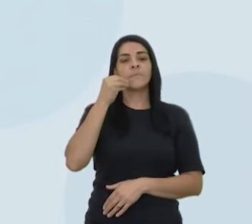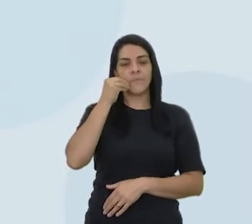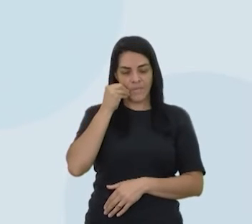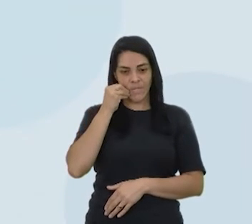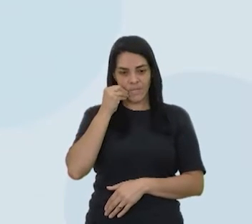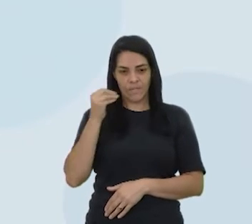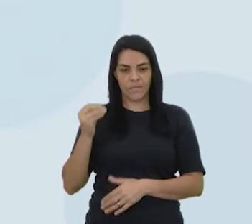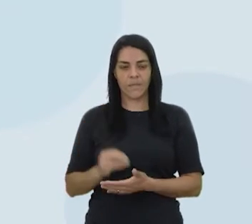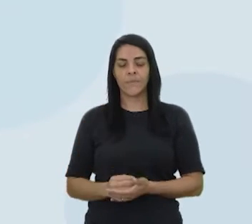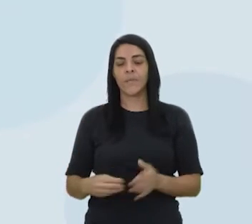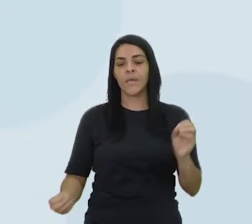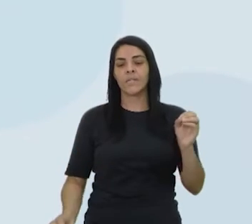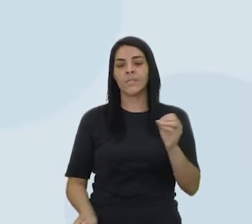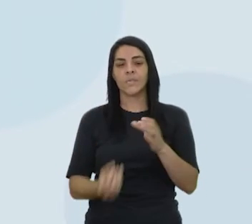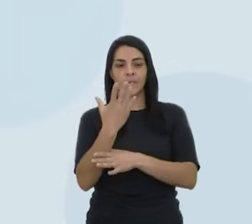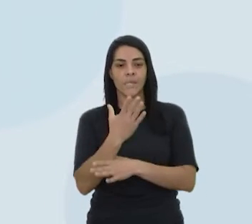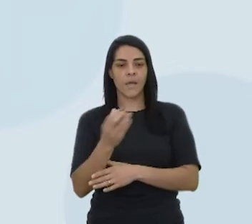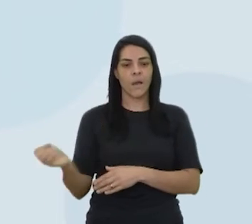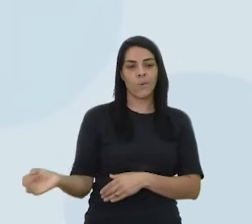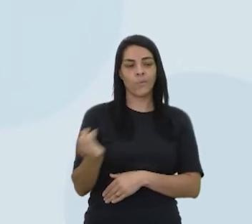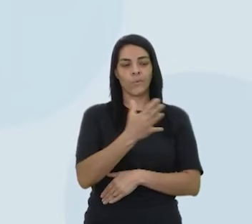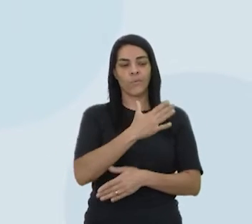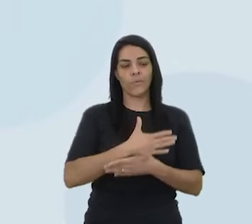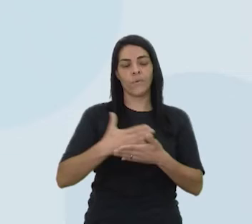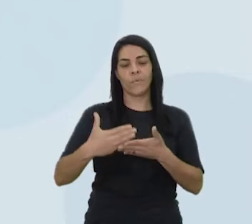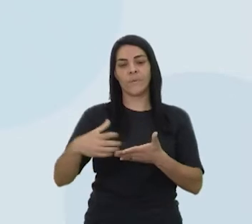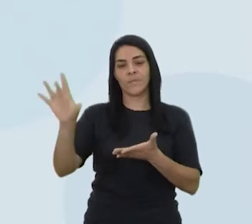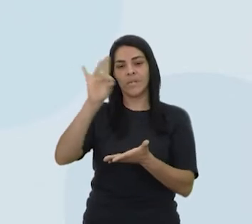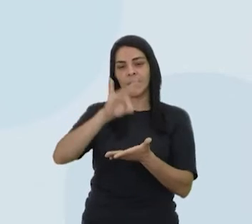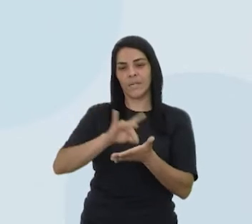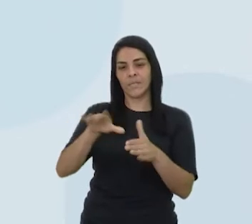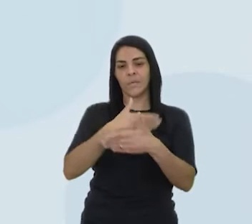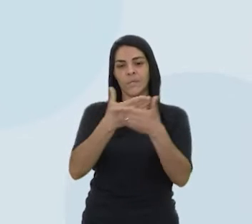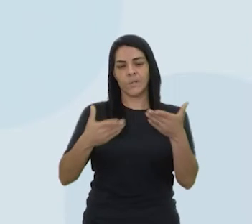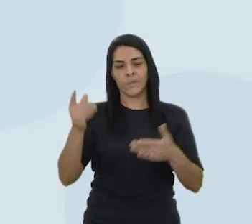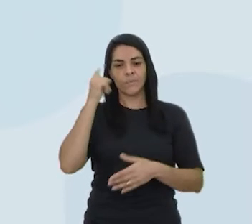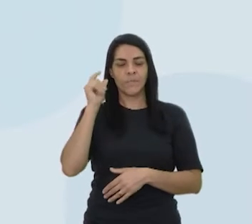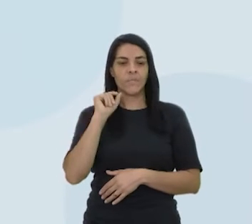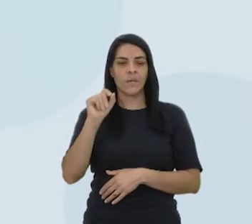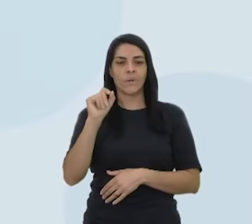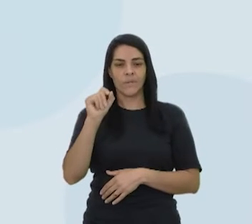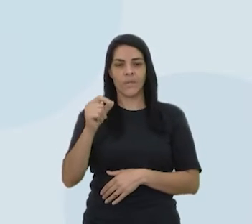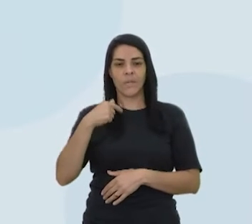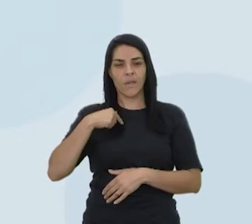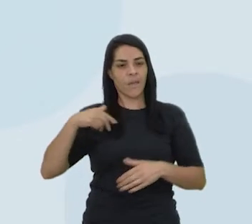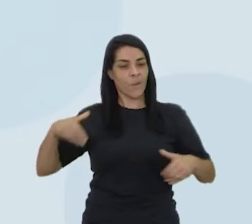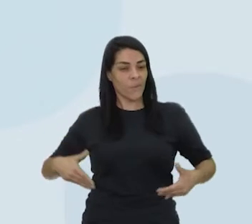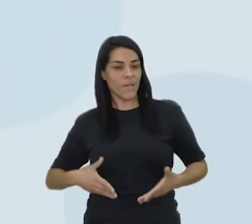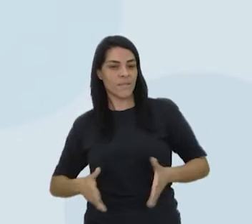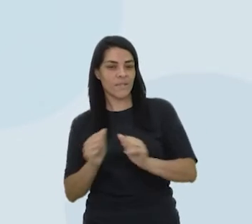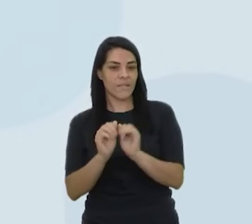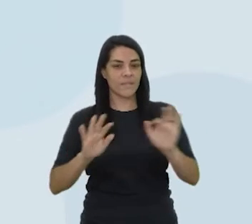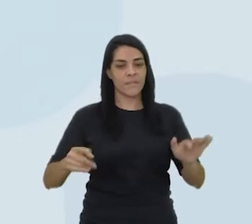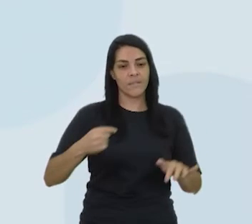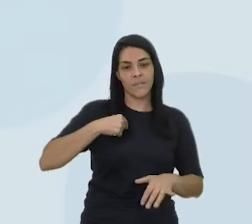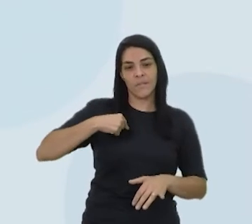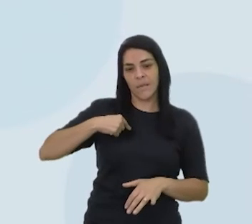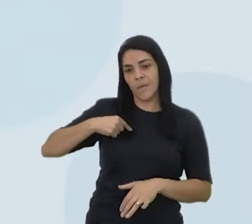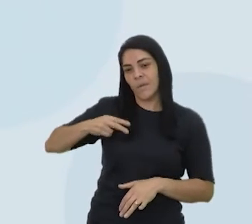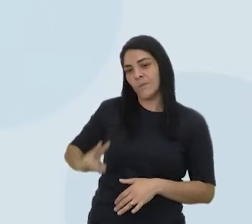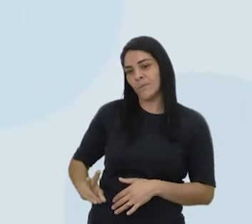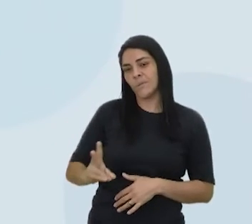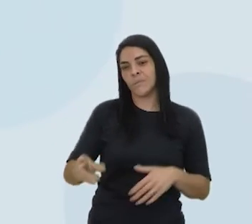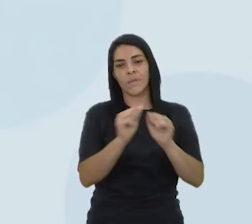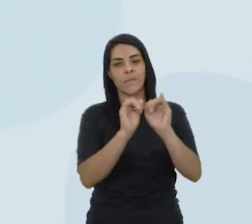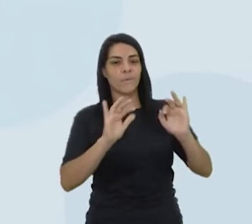criar um novo começo uma nova realidade a gente pode pensar né com uma música Dorival Caymmi eu nasci assim eu vou sempre assim e me engulam